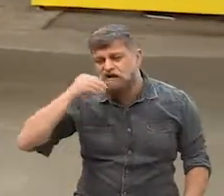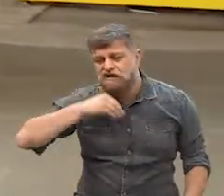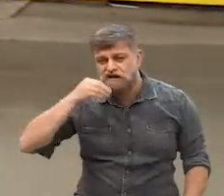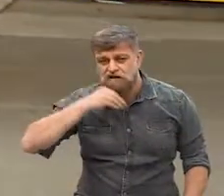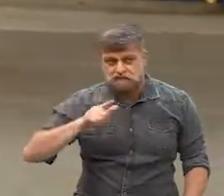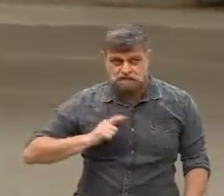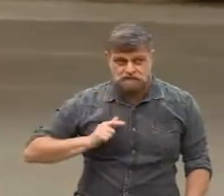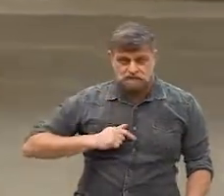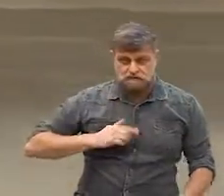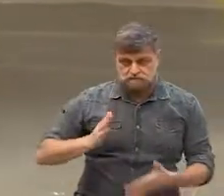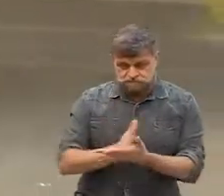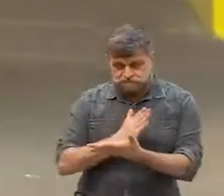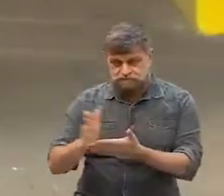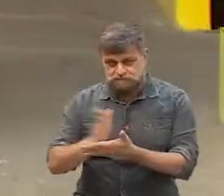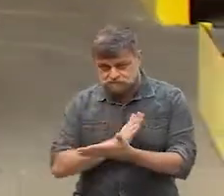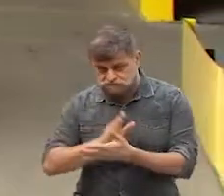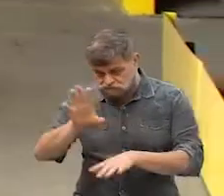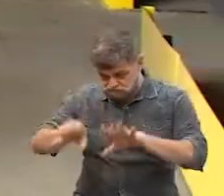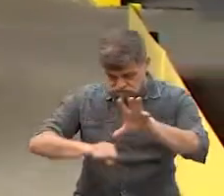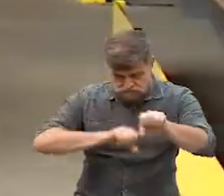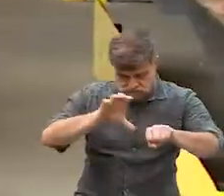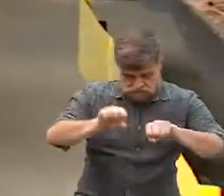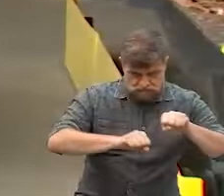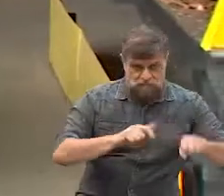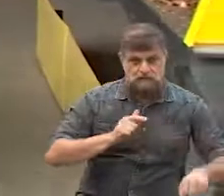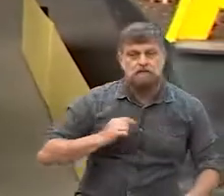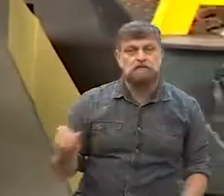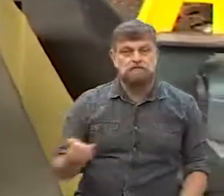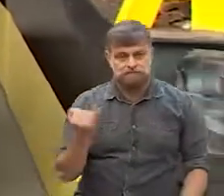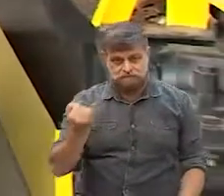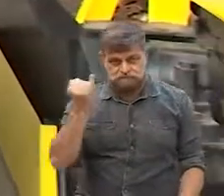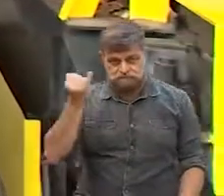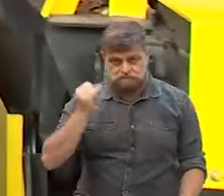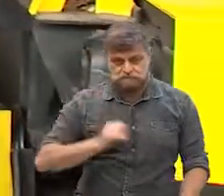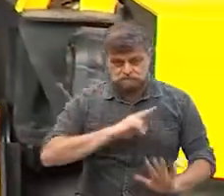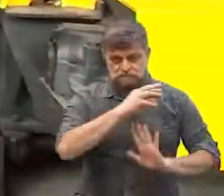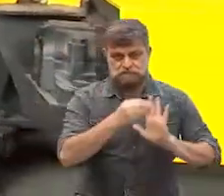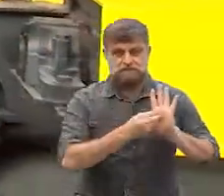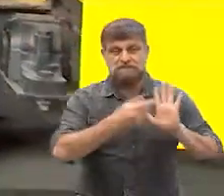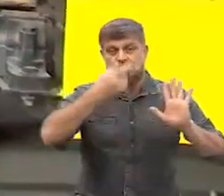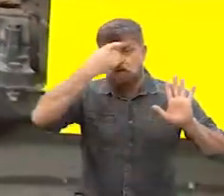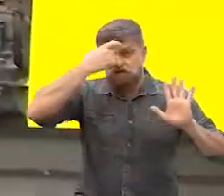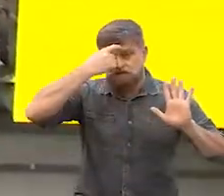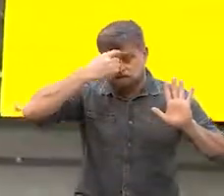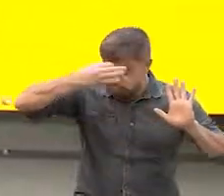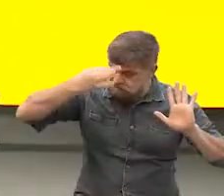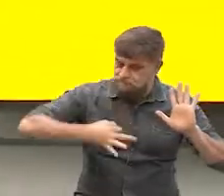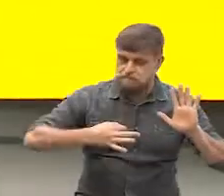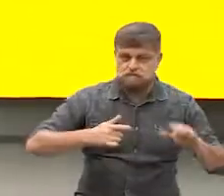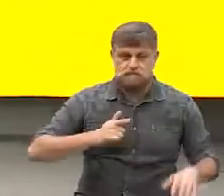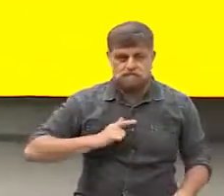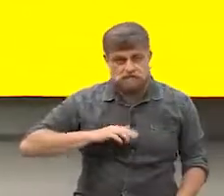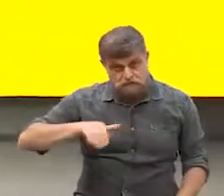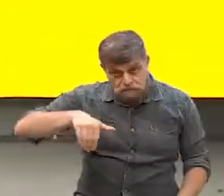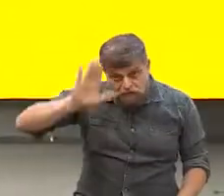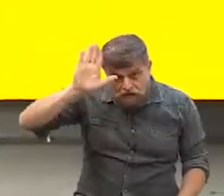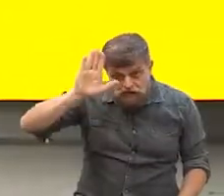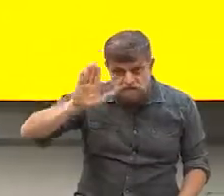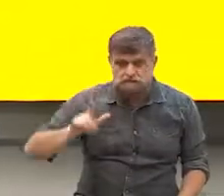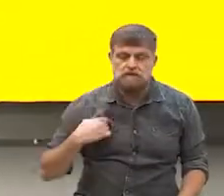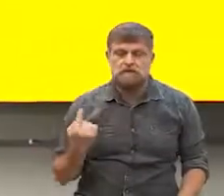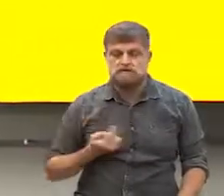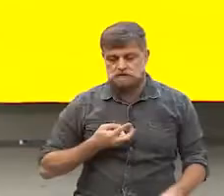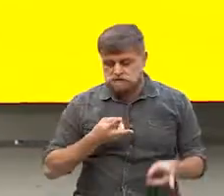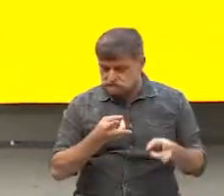Mas que a coleta seletiva tem sido cada vez mais importante, essa consciência ambiental, que está sendo cada vez maior, isso a